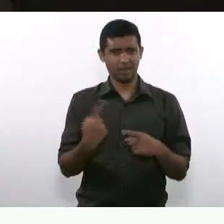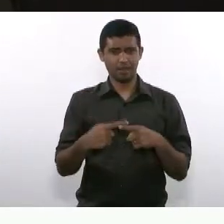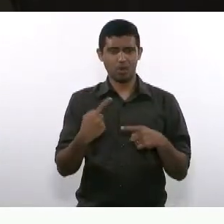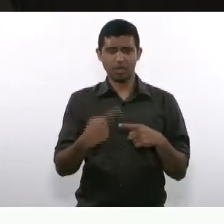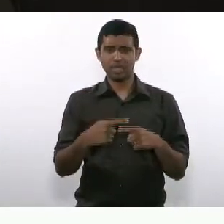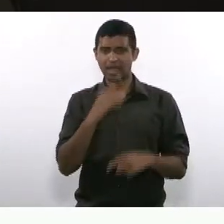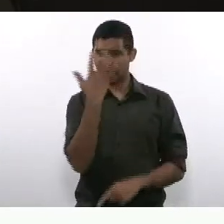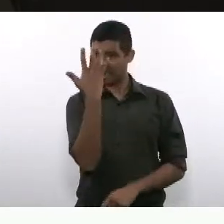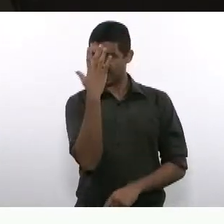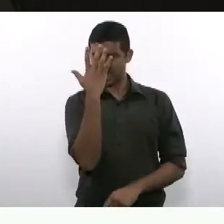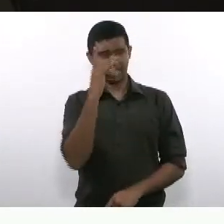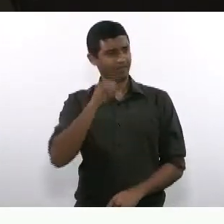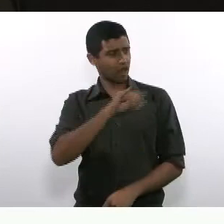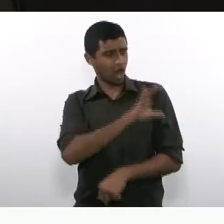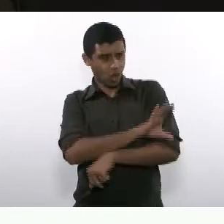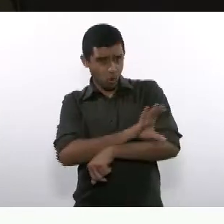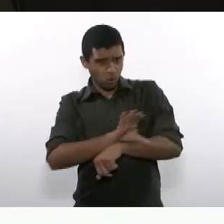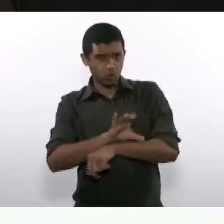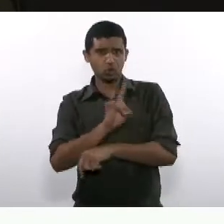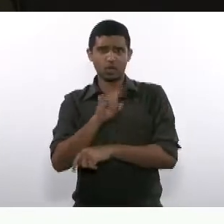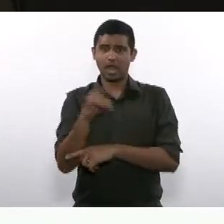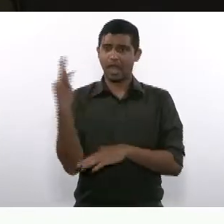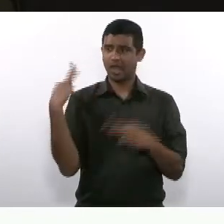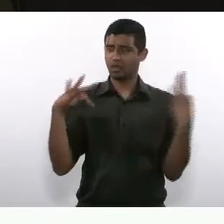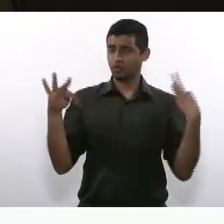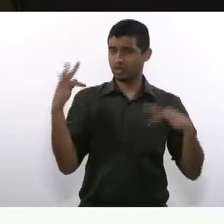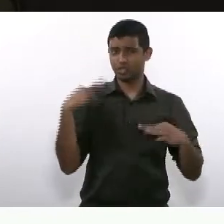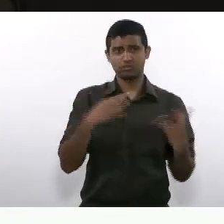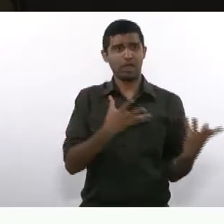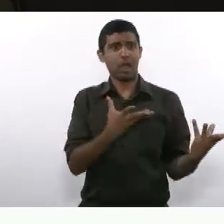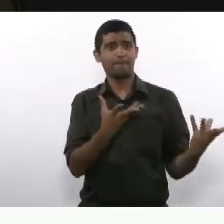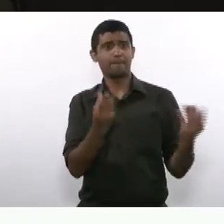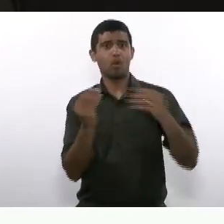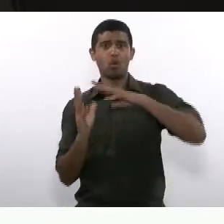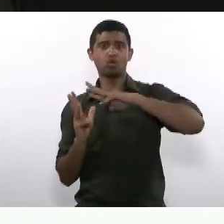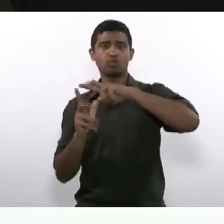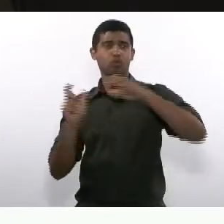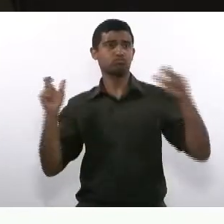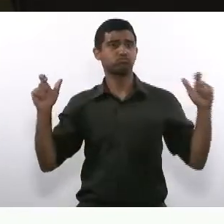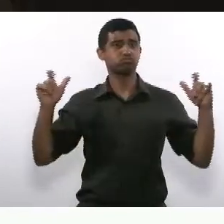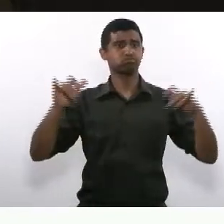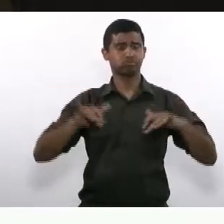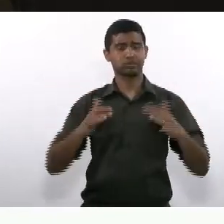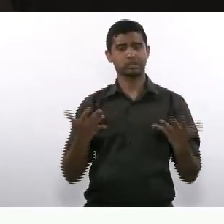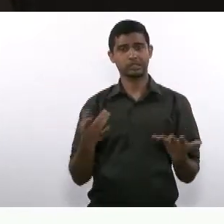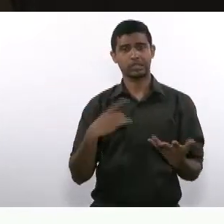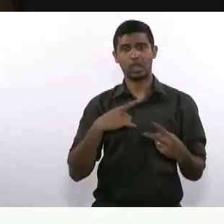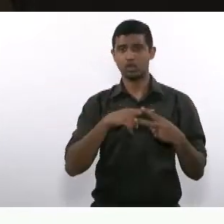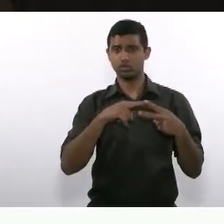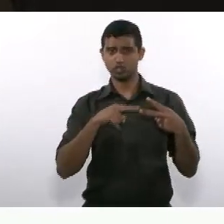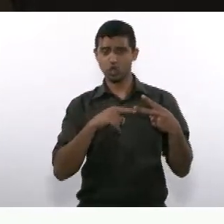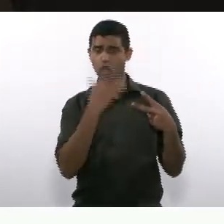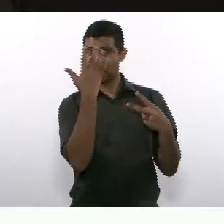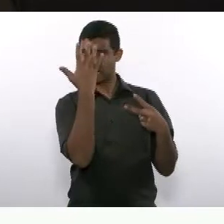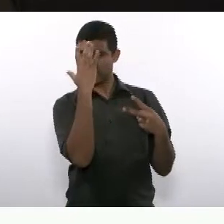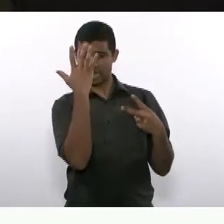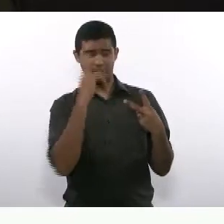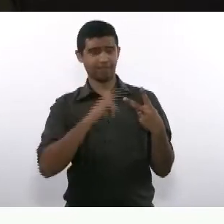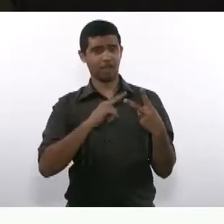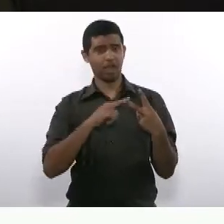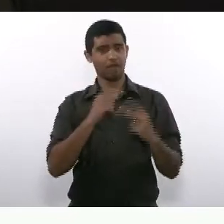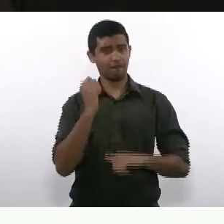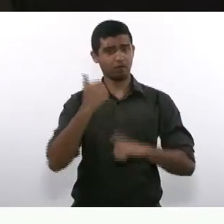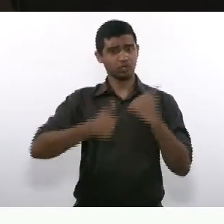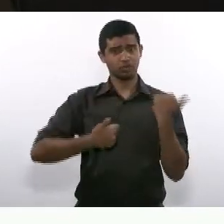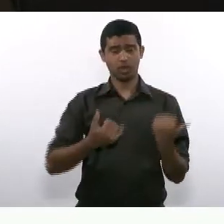é cultura, carnaval é turismo, carnaval é quando... carnaval e futebol. Agora que teve esse jogo aqui no